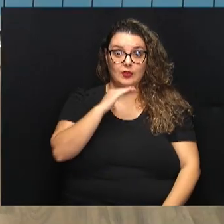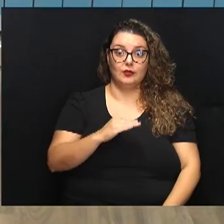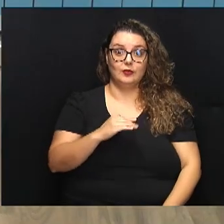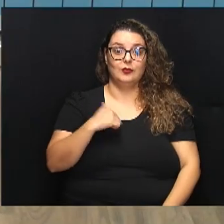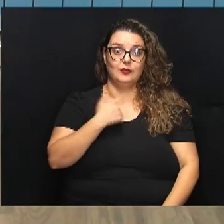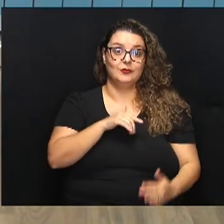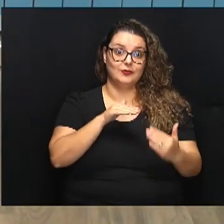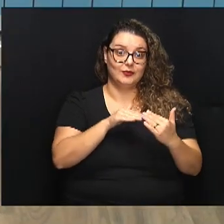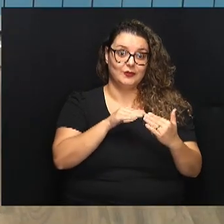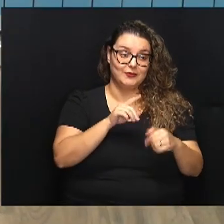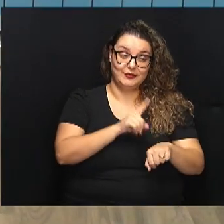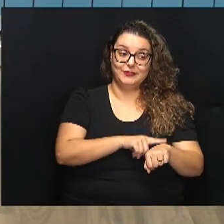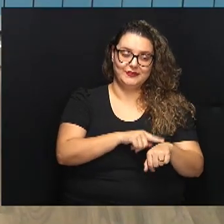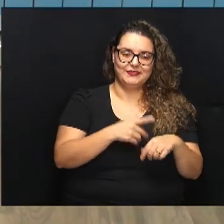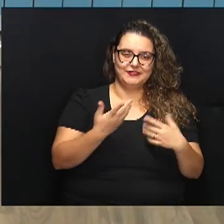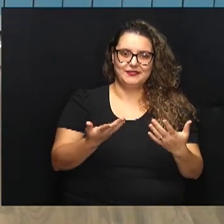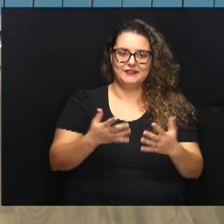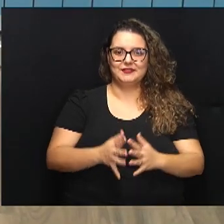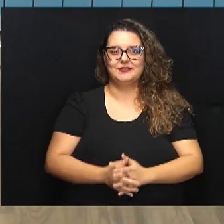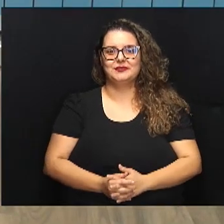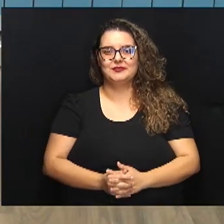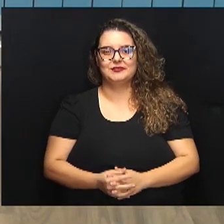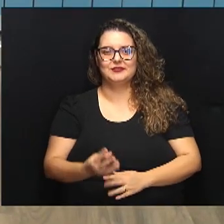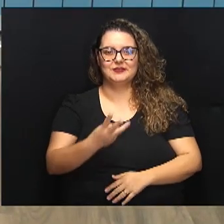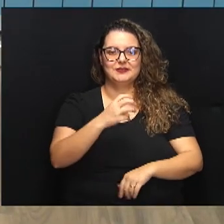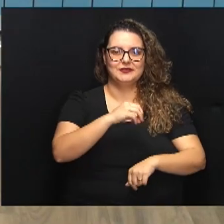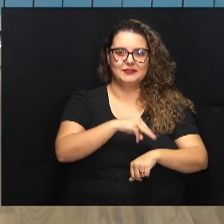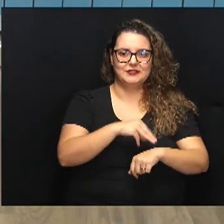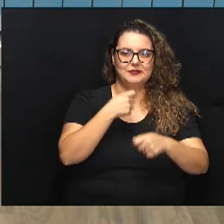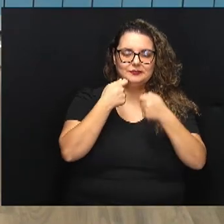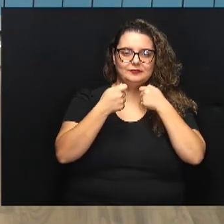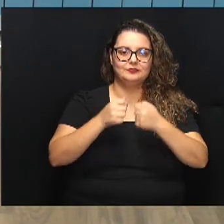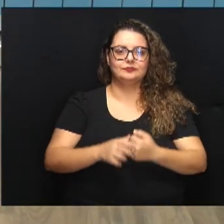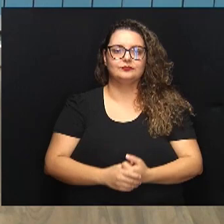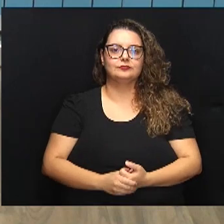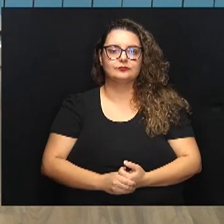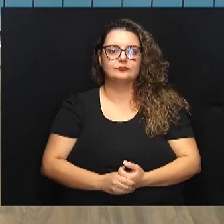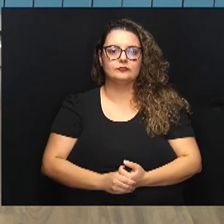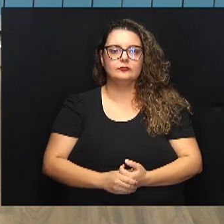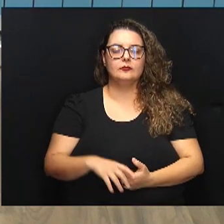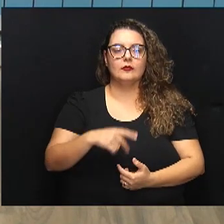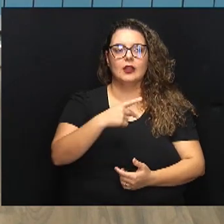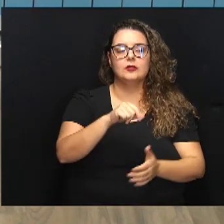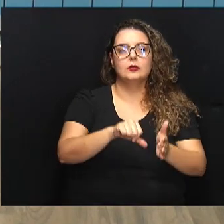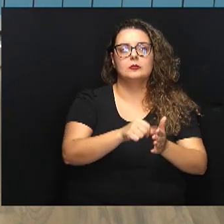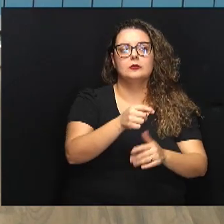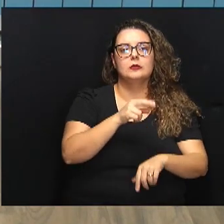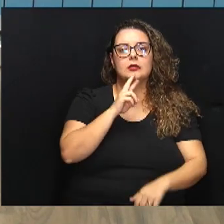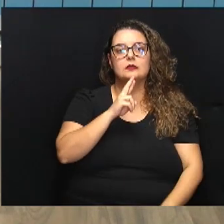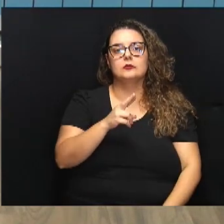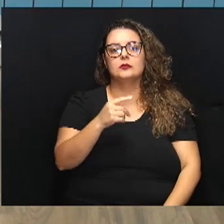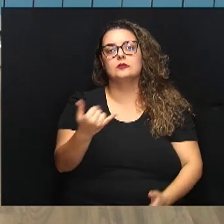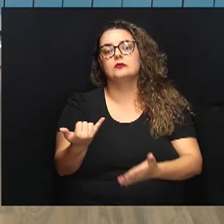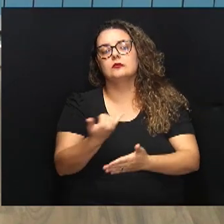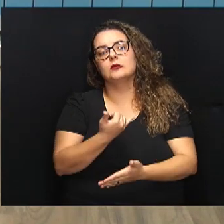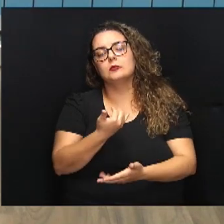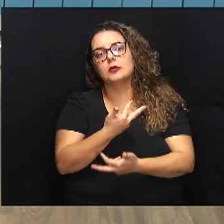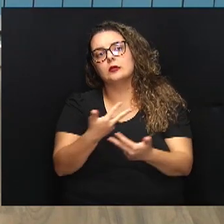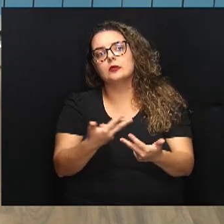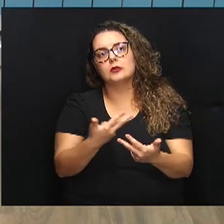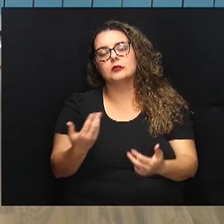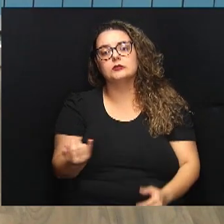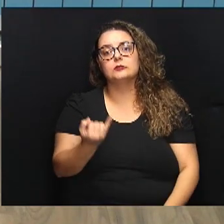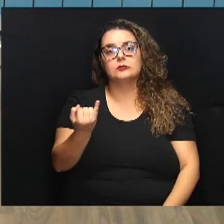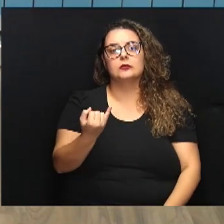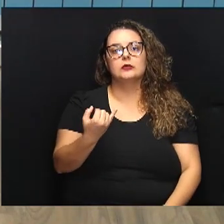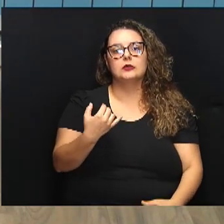nosso horário combinado aí, de praticamente 30 minutos de entrevista, na sua primeira resposta você falou algo interessante, né, que estava mexendo